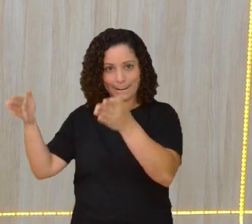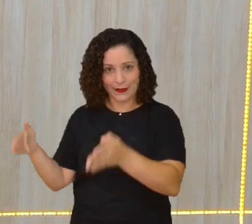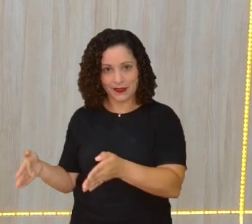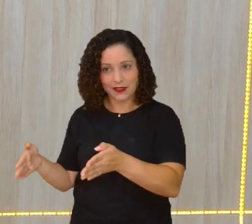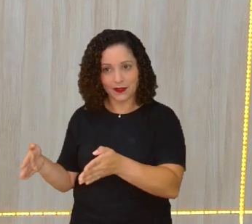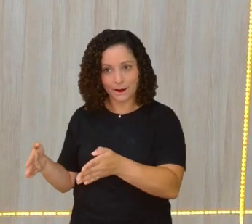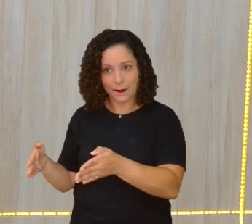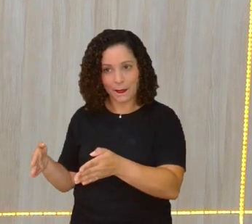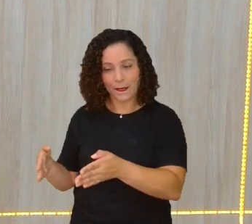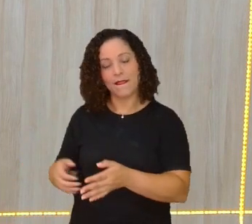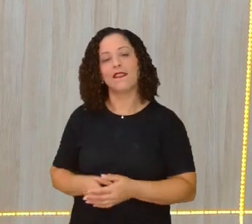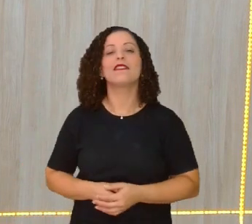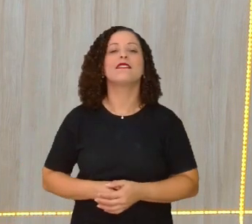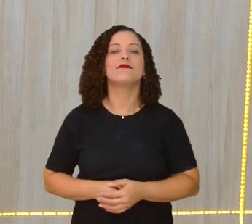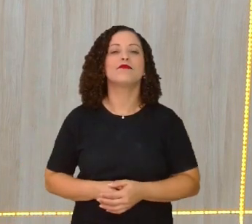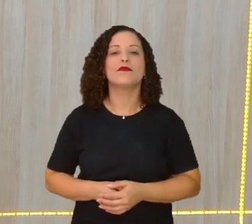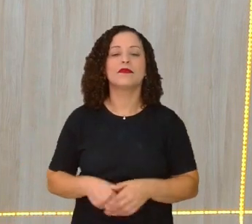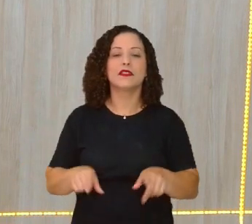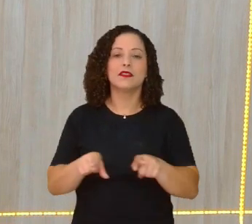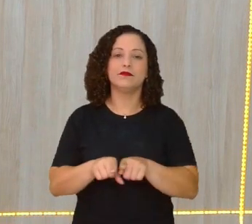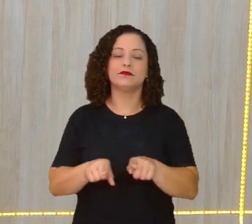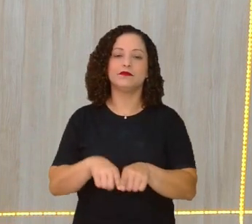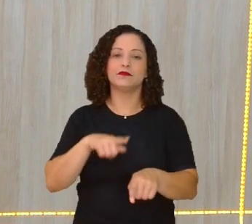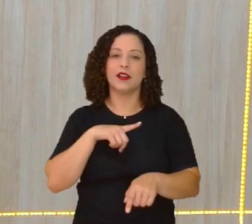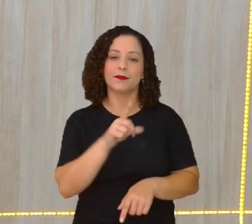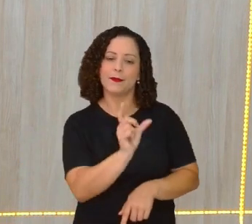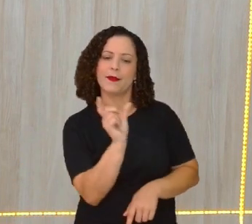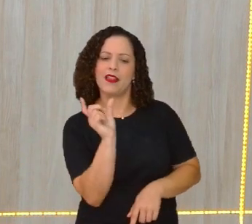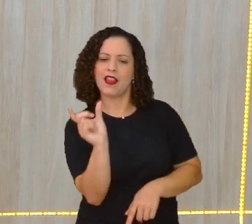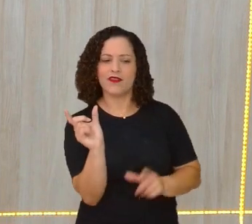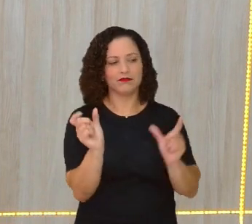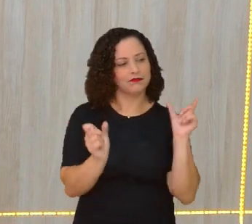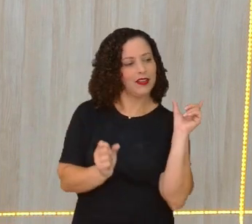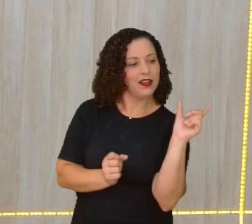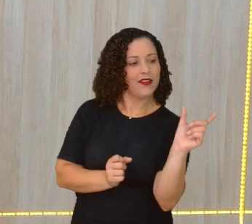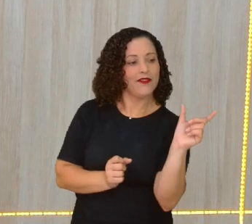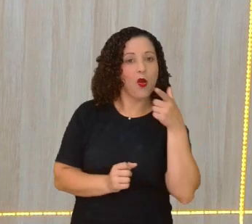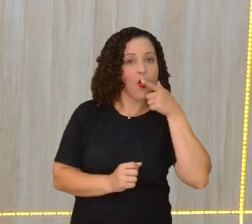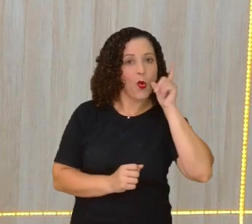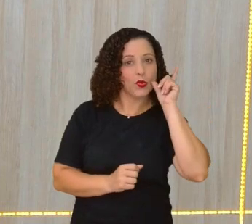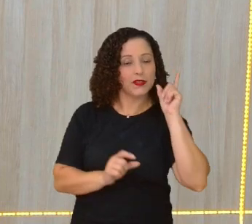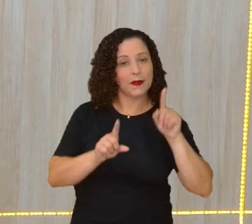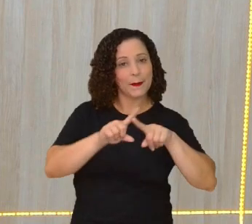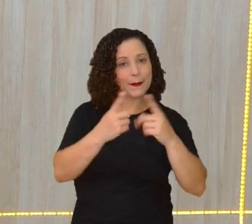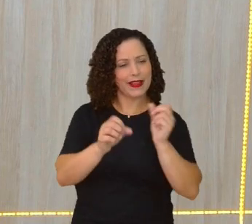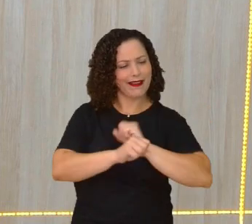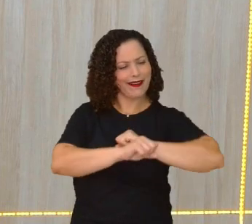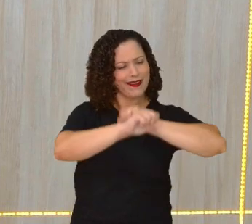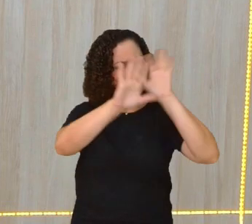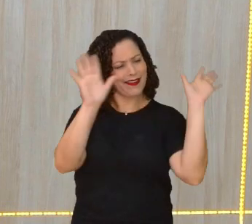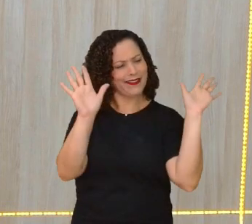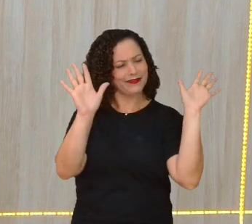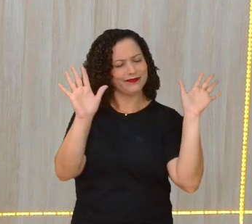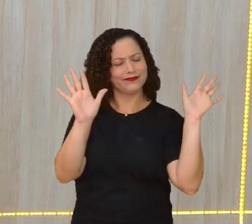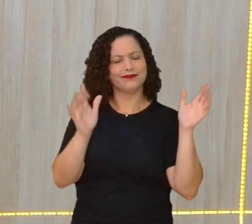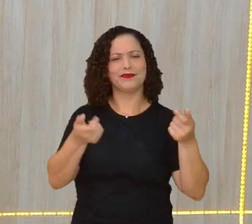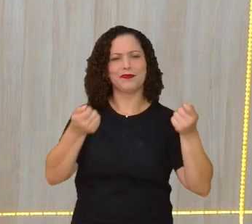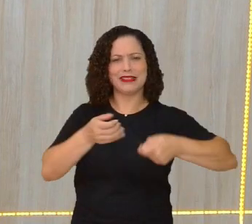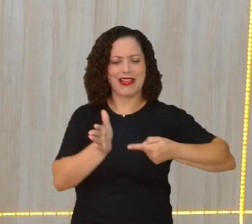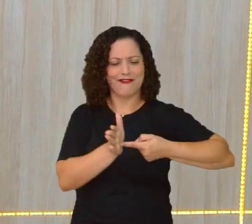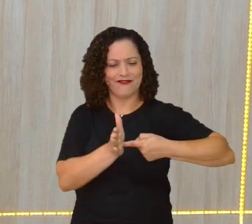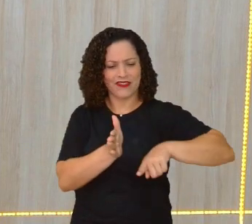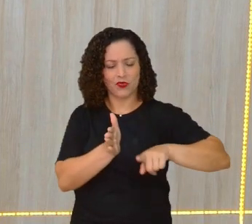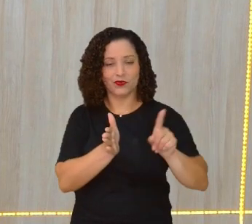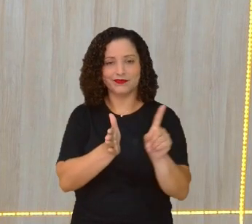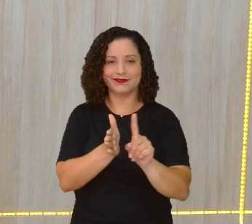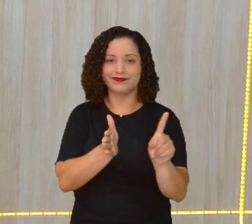está. E aí o restante tem a palavra ontem, mas está na ordem direta. Então, não é necessário colocar